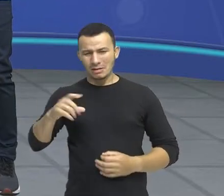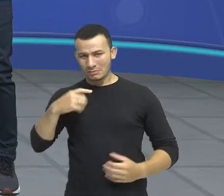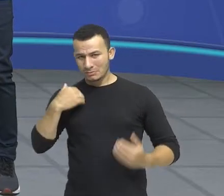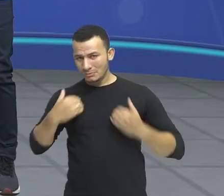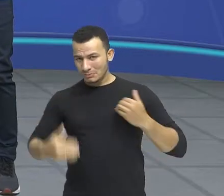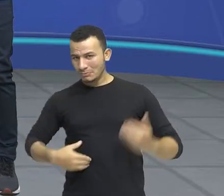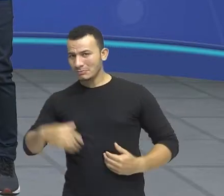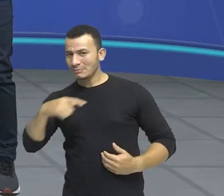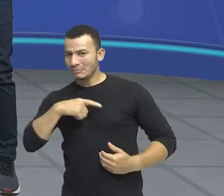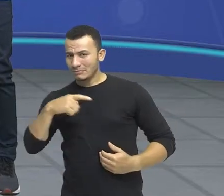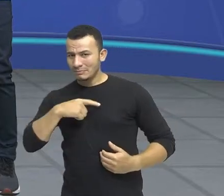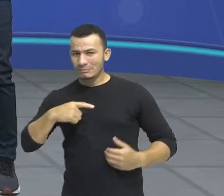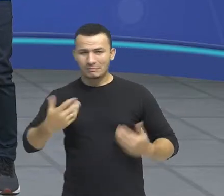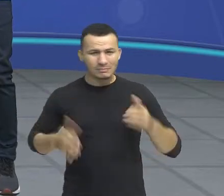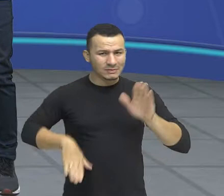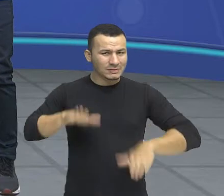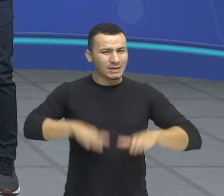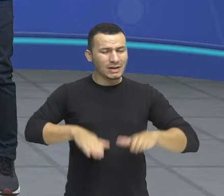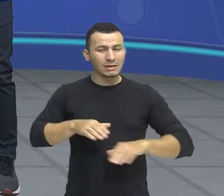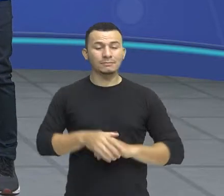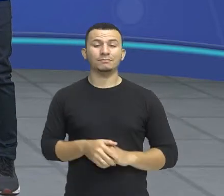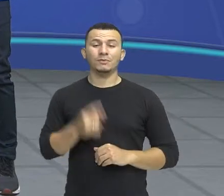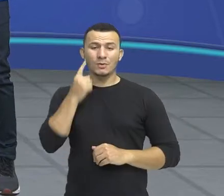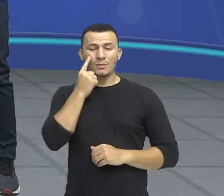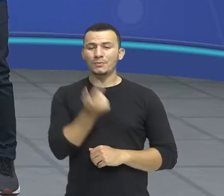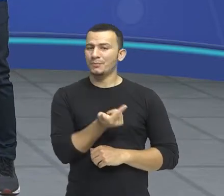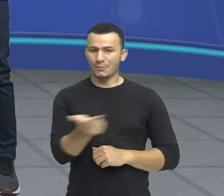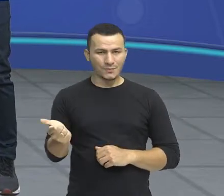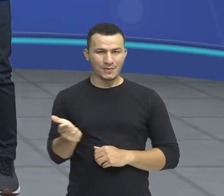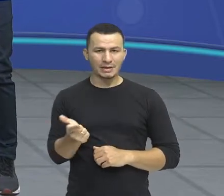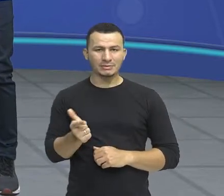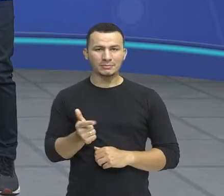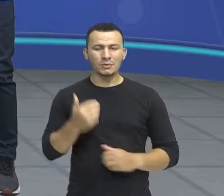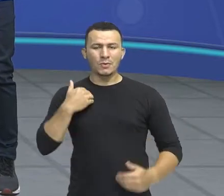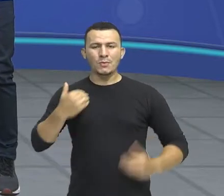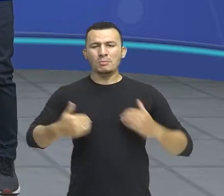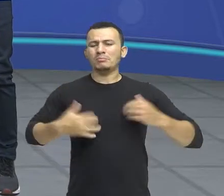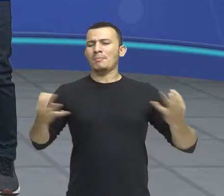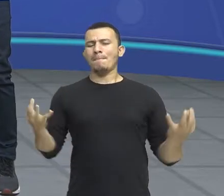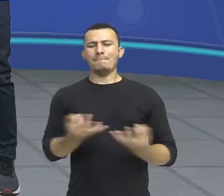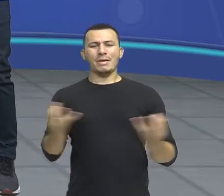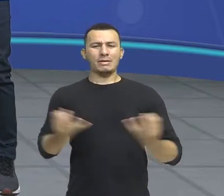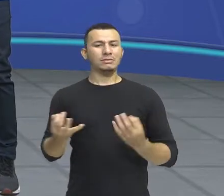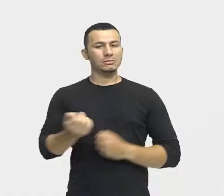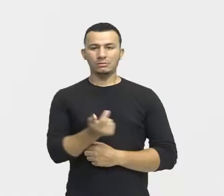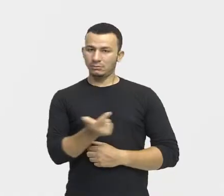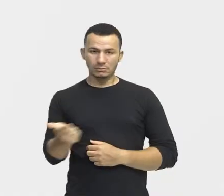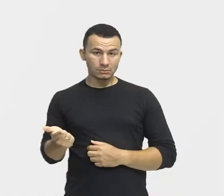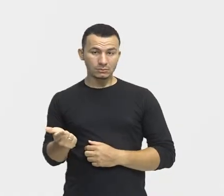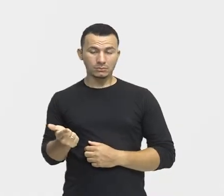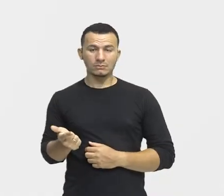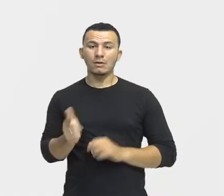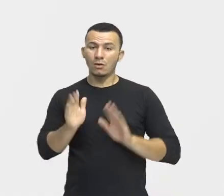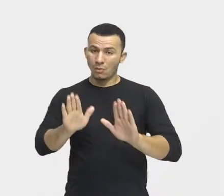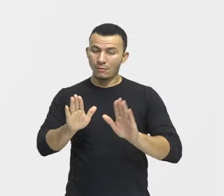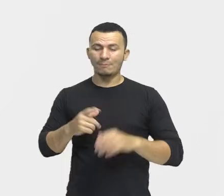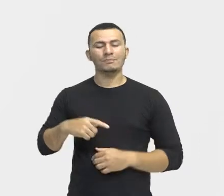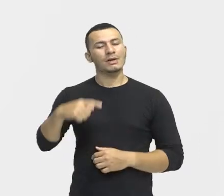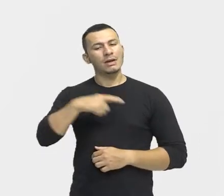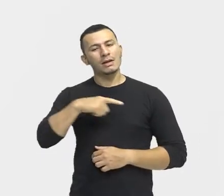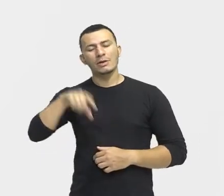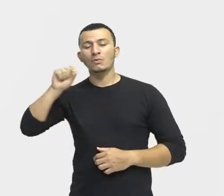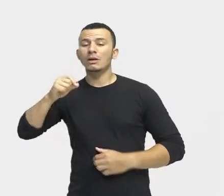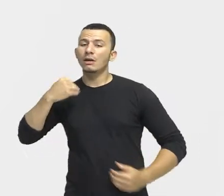perfeito? Então, de fato, ela não existe. Não existe a questão do corpo perfeito. O que existe é